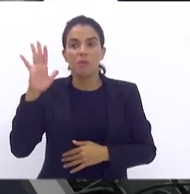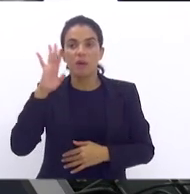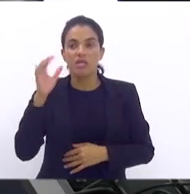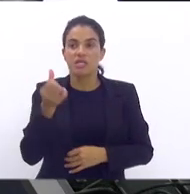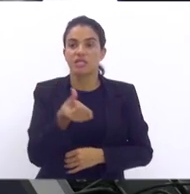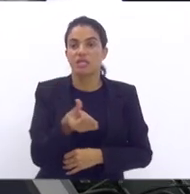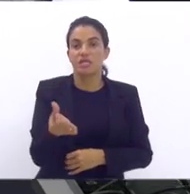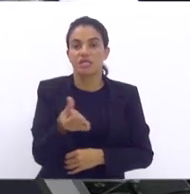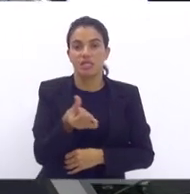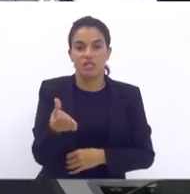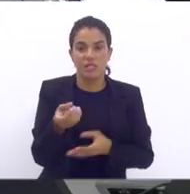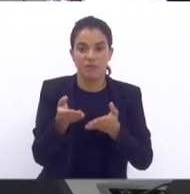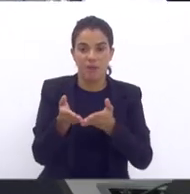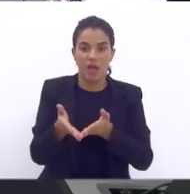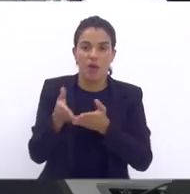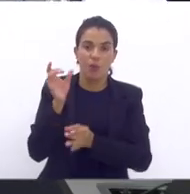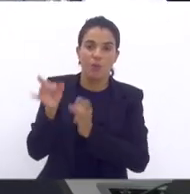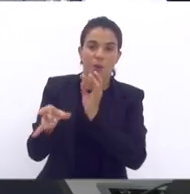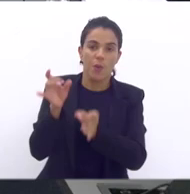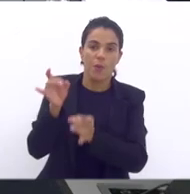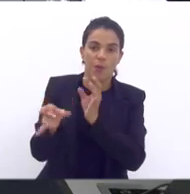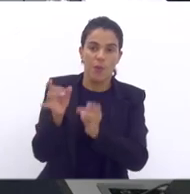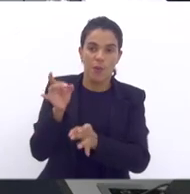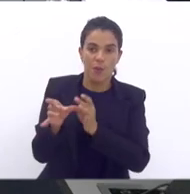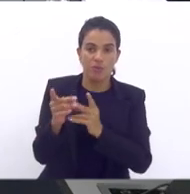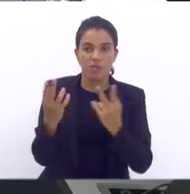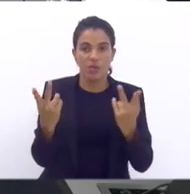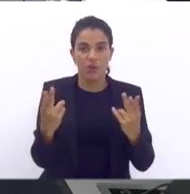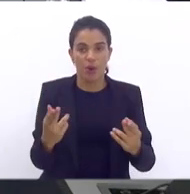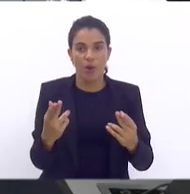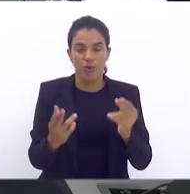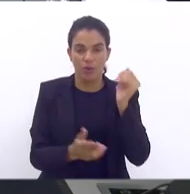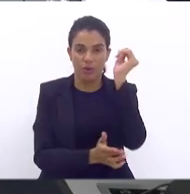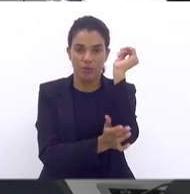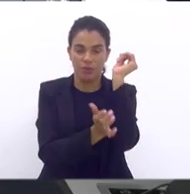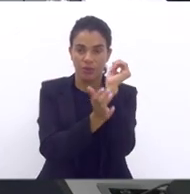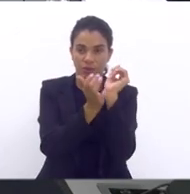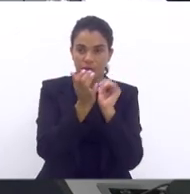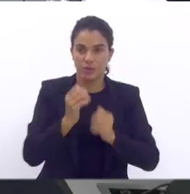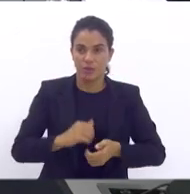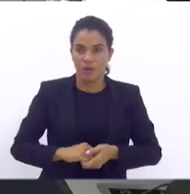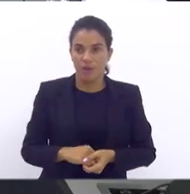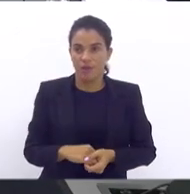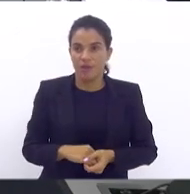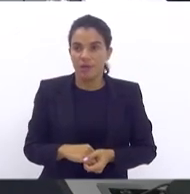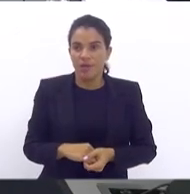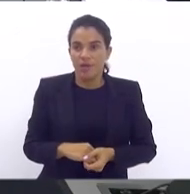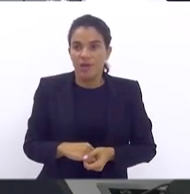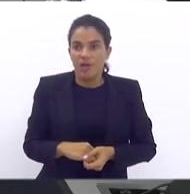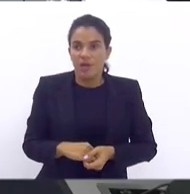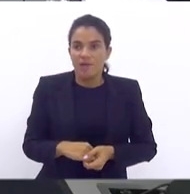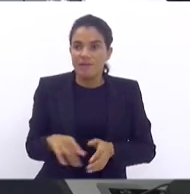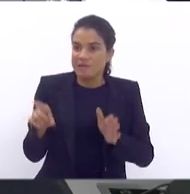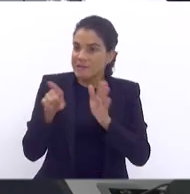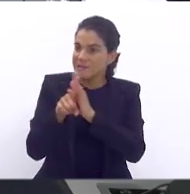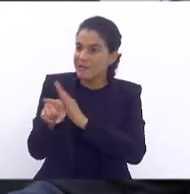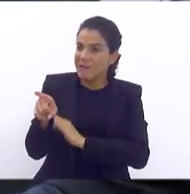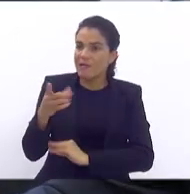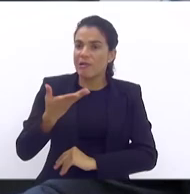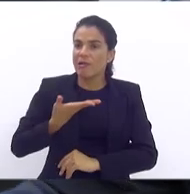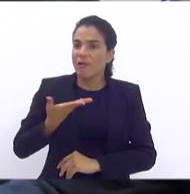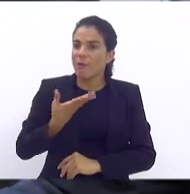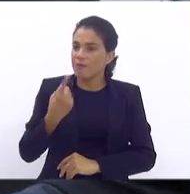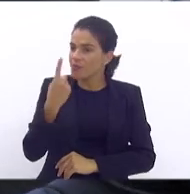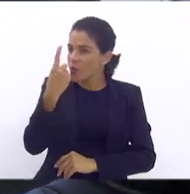66 embarcações que são fundeadas na Baía de Guanabara se acontece o mesmo processo. Eu só queria indagar, fora... indagar o amigo aí, porque, pô,